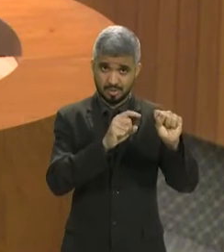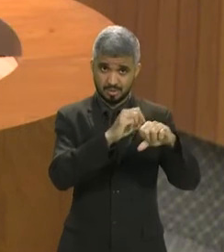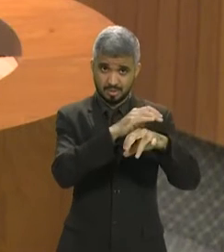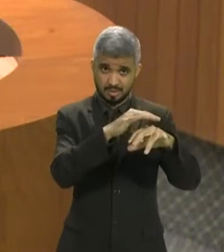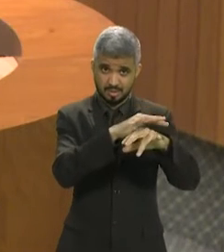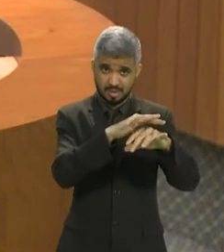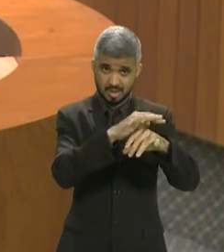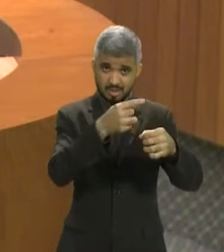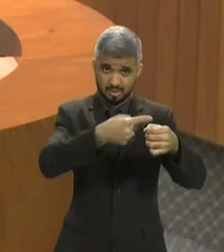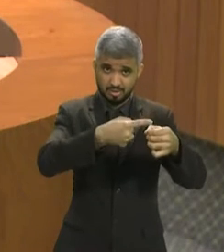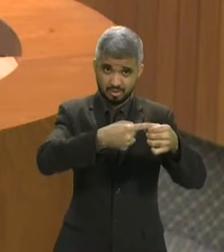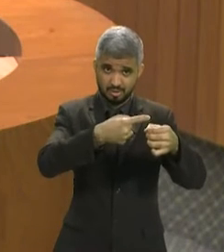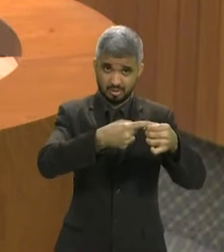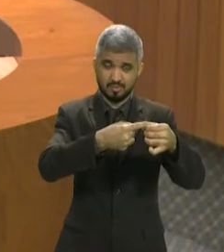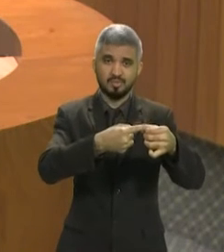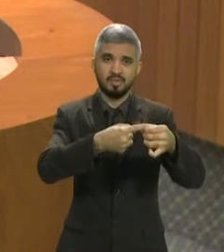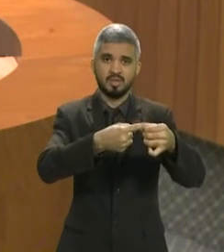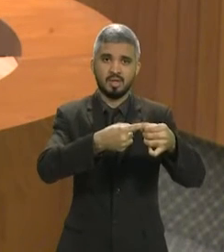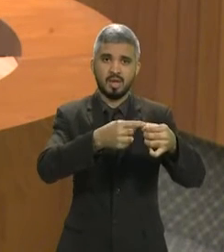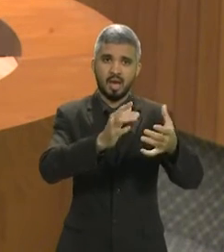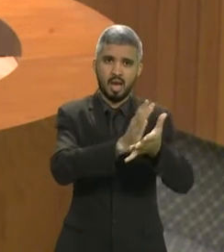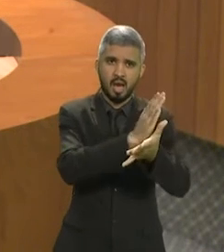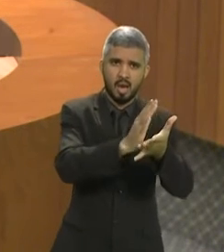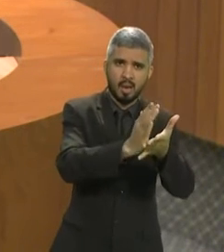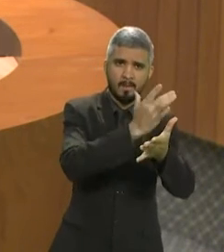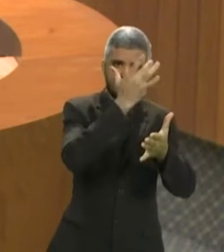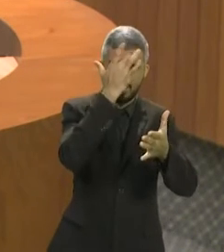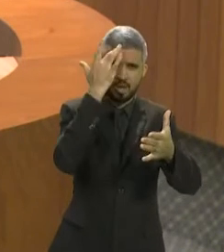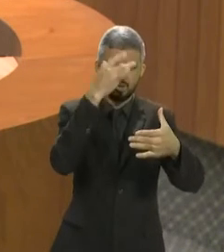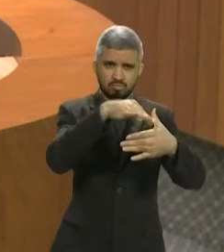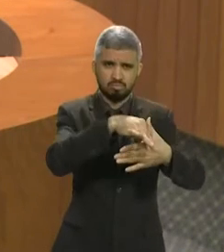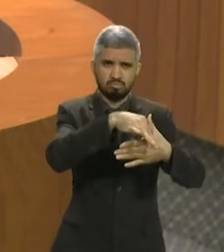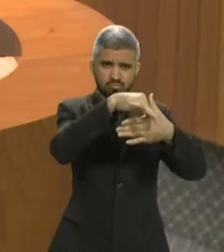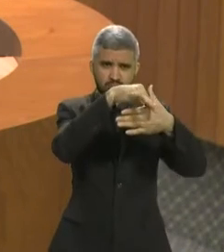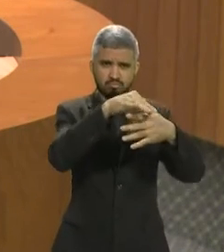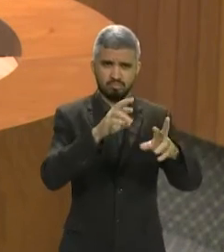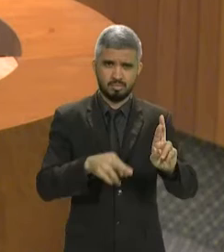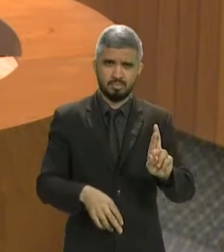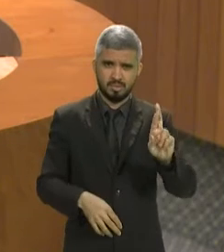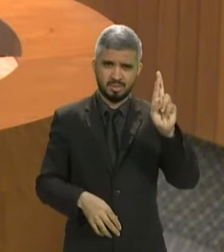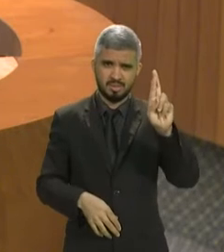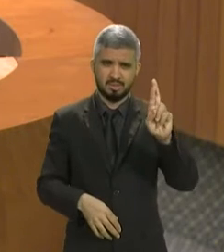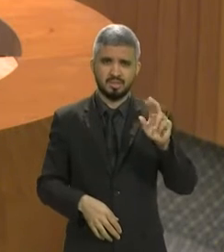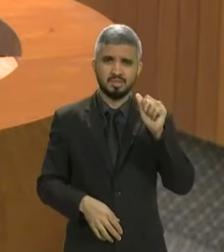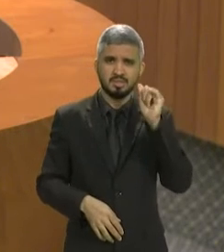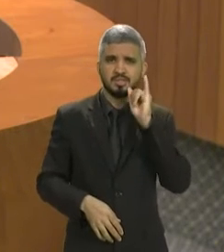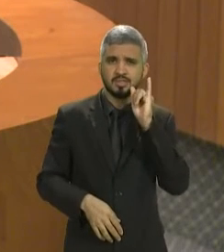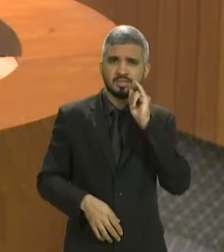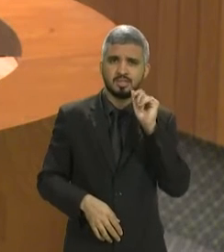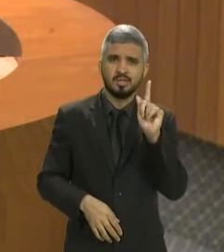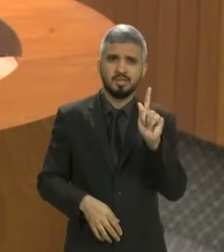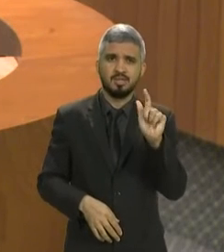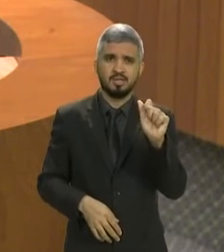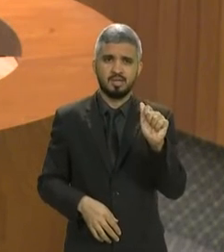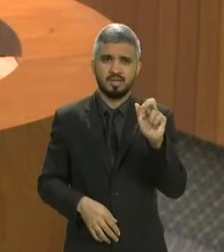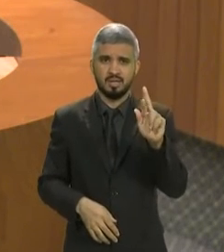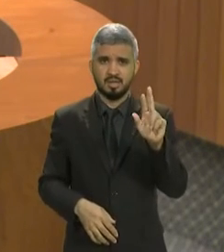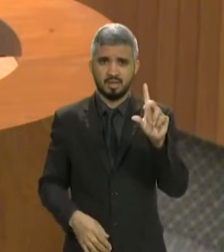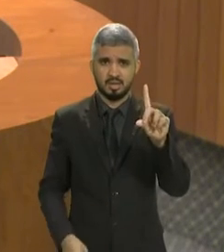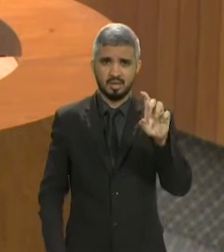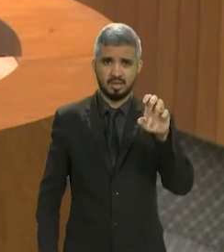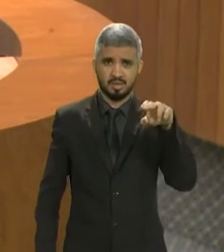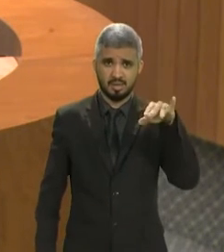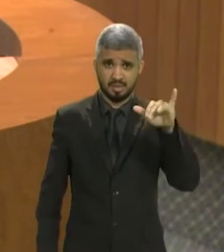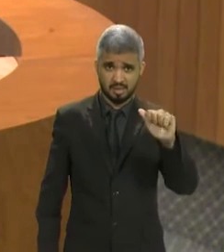algum tempo me pedindo, inclusive a Gardênia, que foi ex-candidata lá na cidade de Humberto de